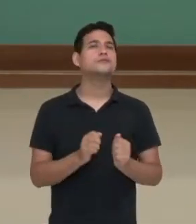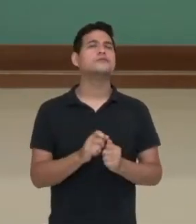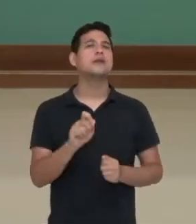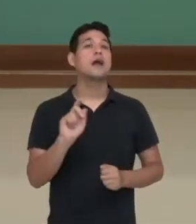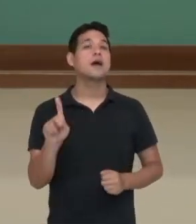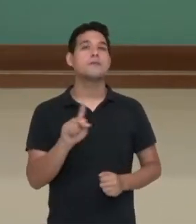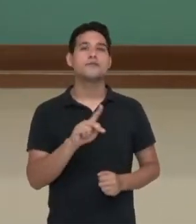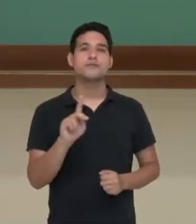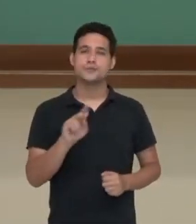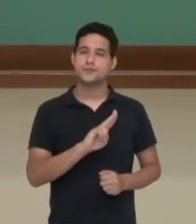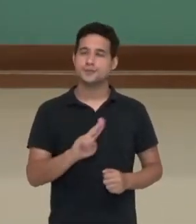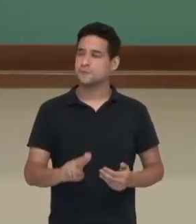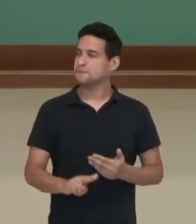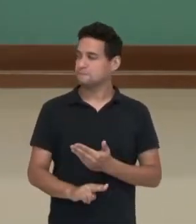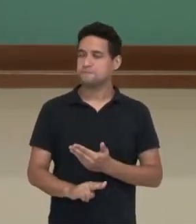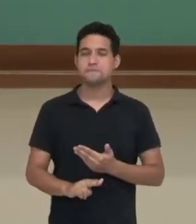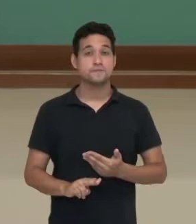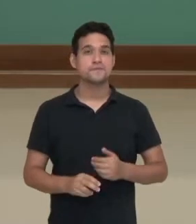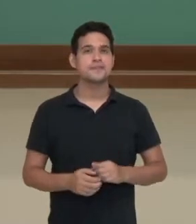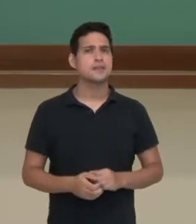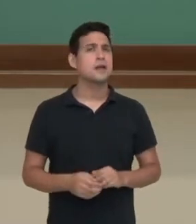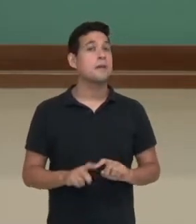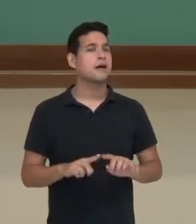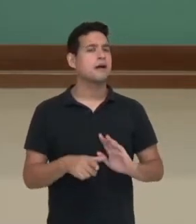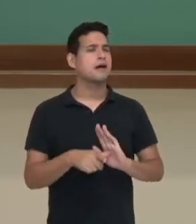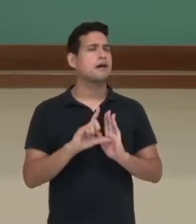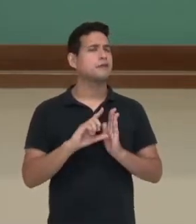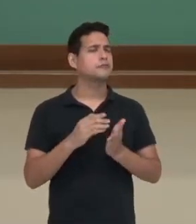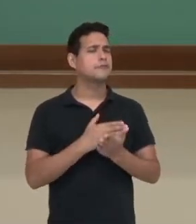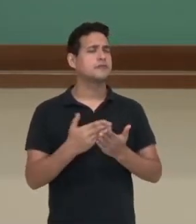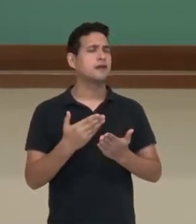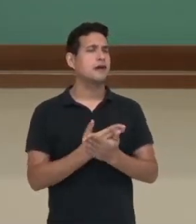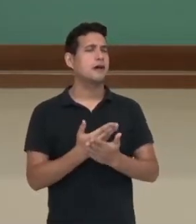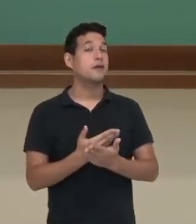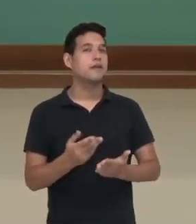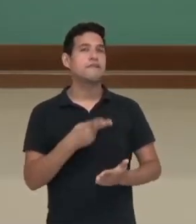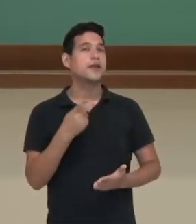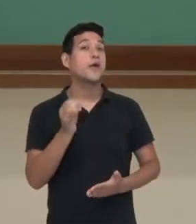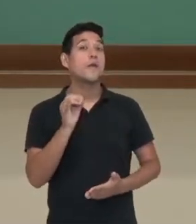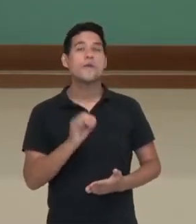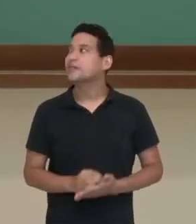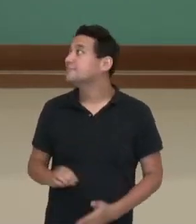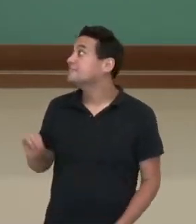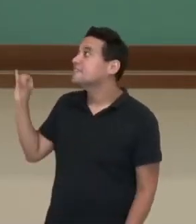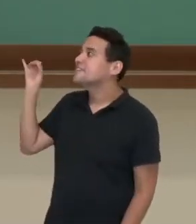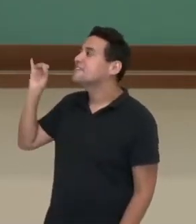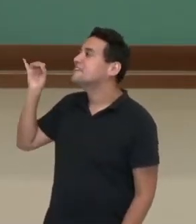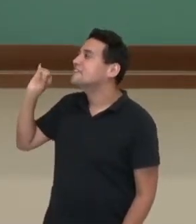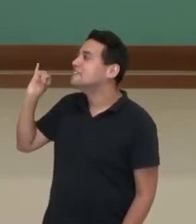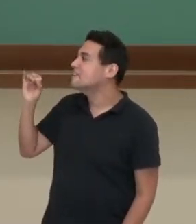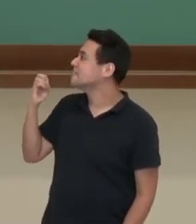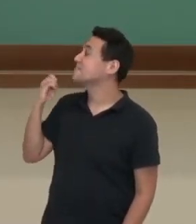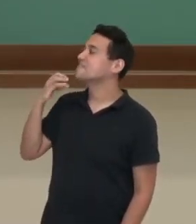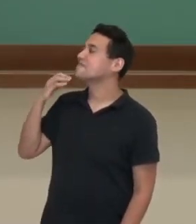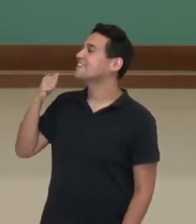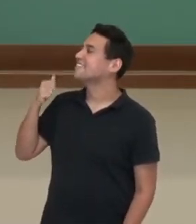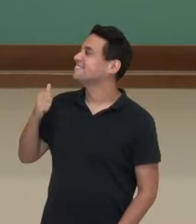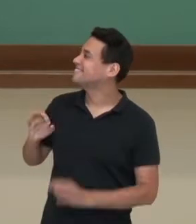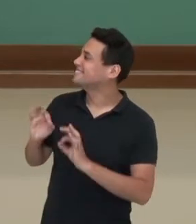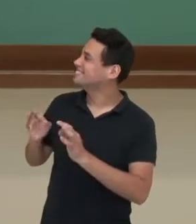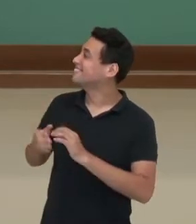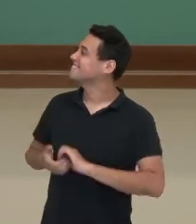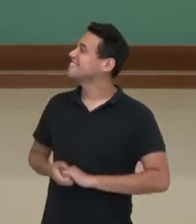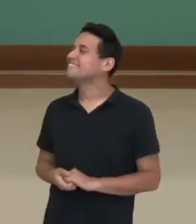vocês, professora Estefânia. E antes de iniciar nossa aula, vamos dar um olá para o Kelvin. Olá,